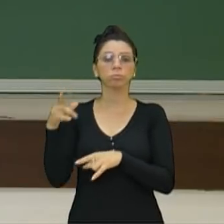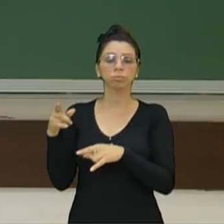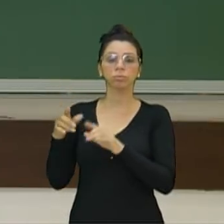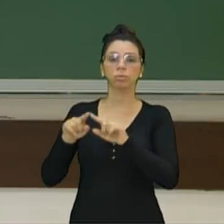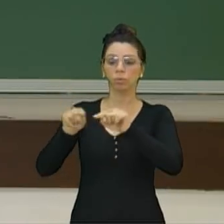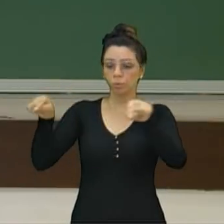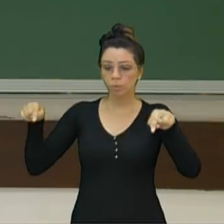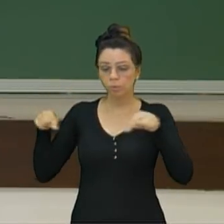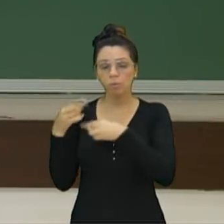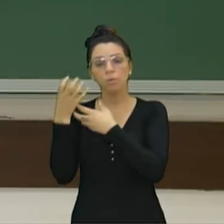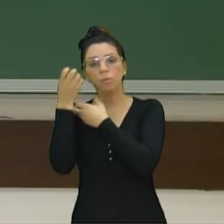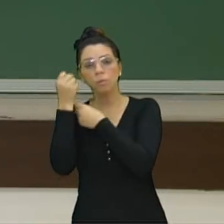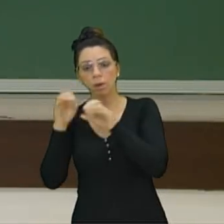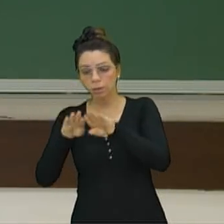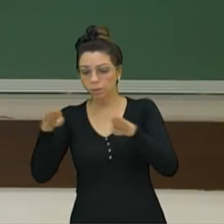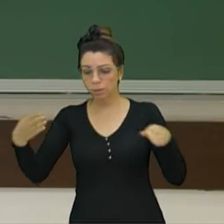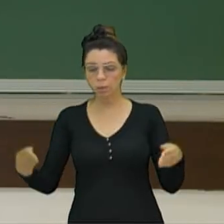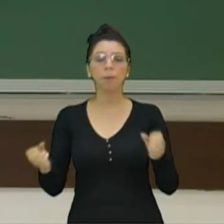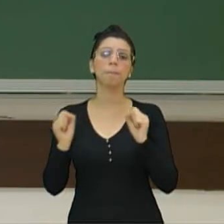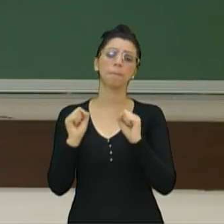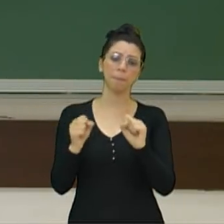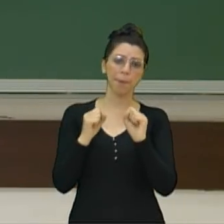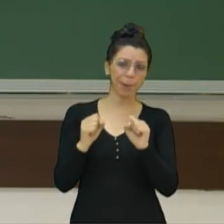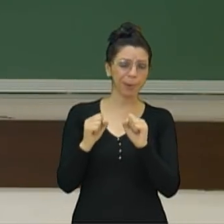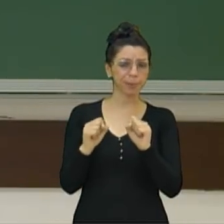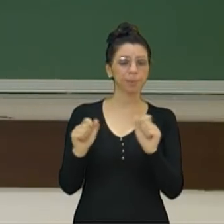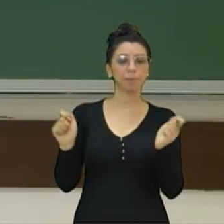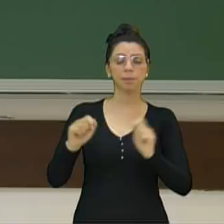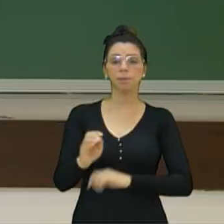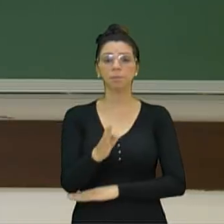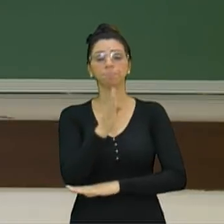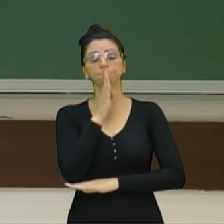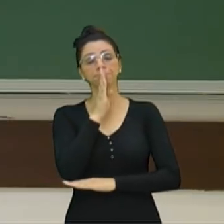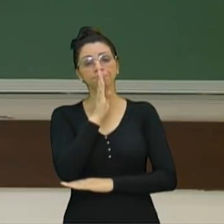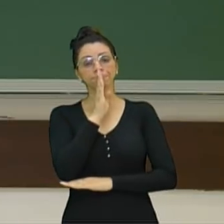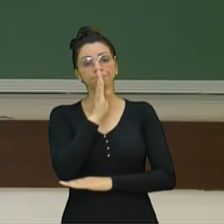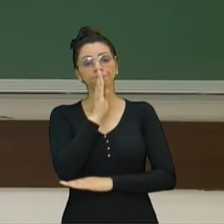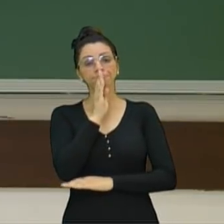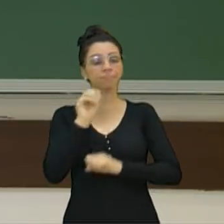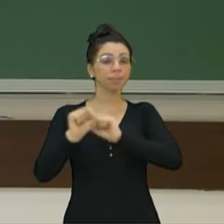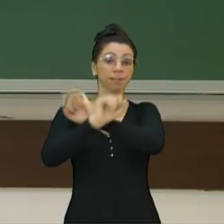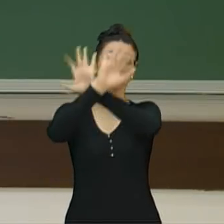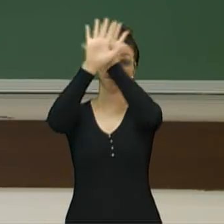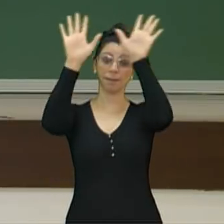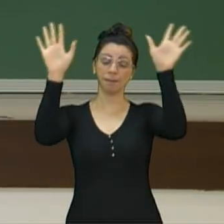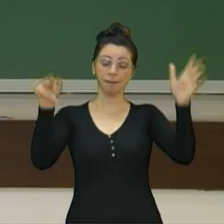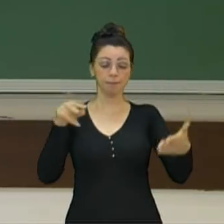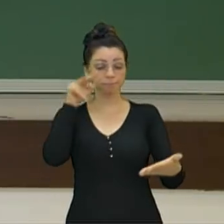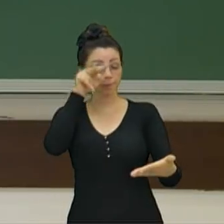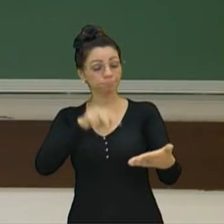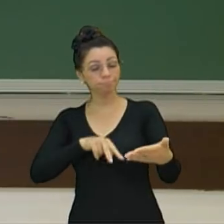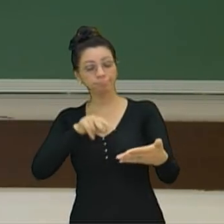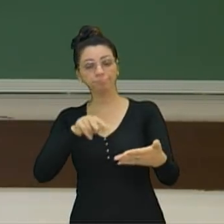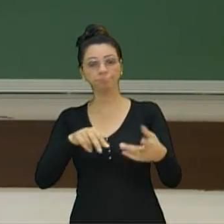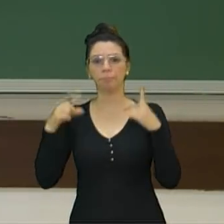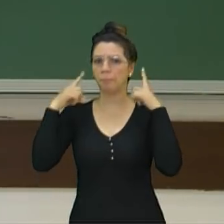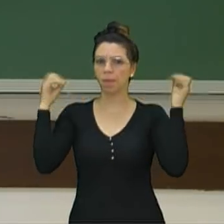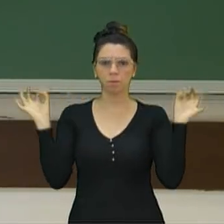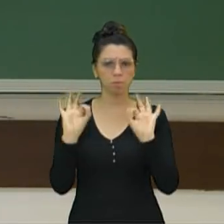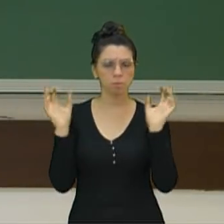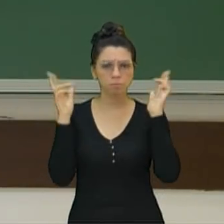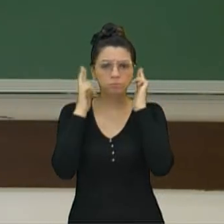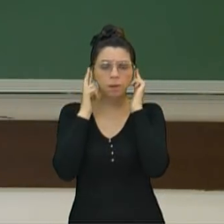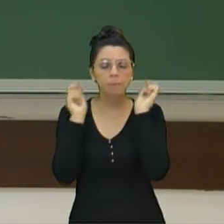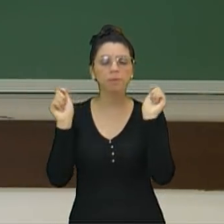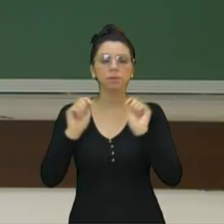silêncio, uma luminosidade, uma claridade onde você possa me enxergar, que não tenha ruído para você me ouvir. Sentar